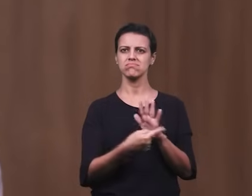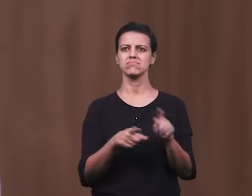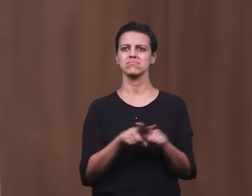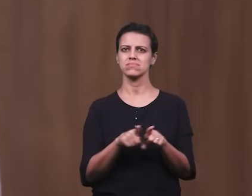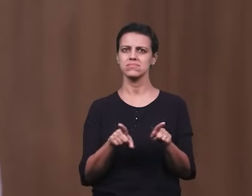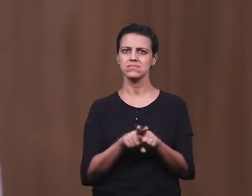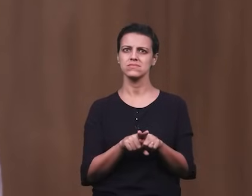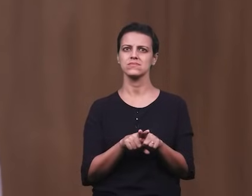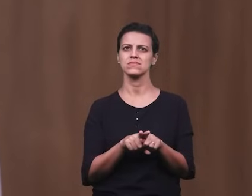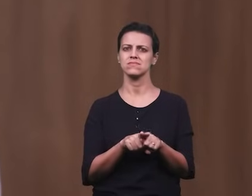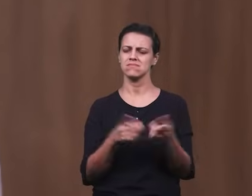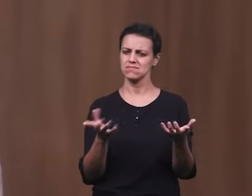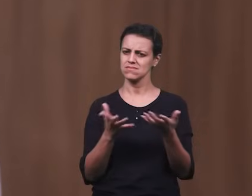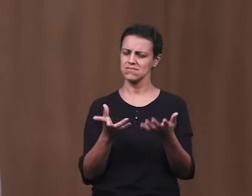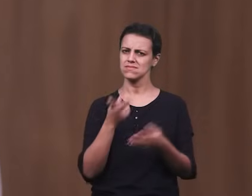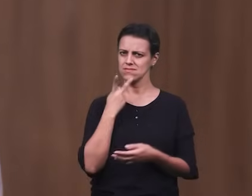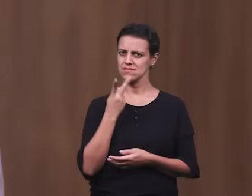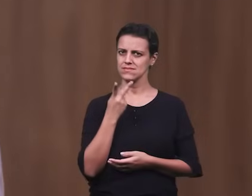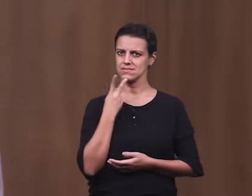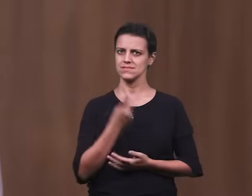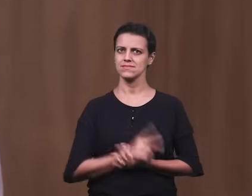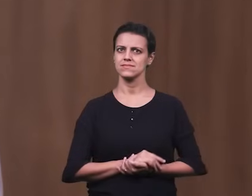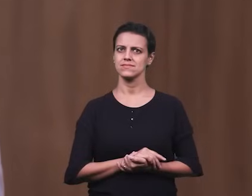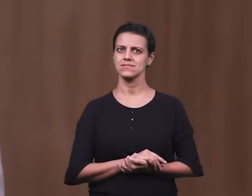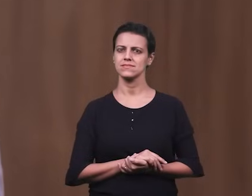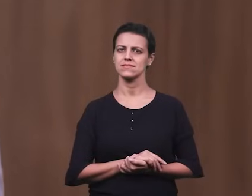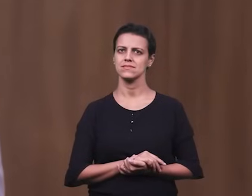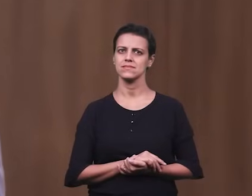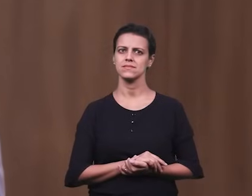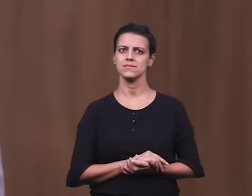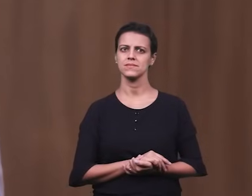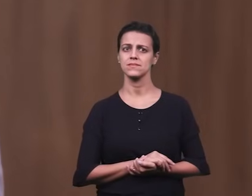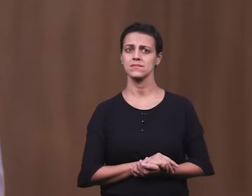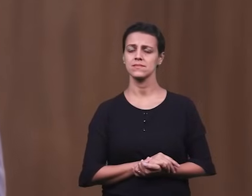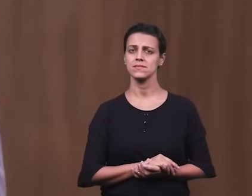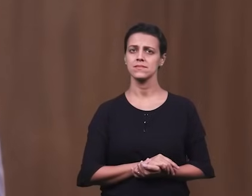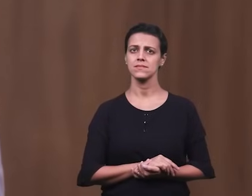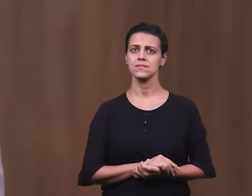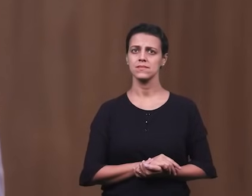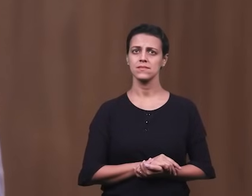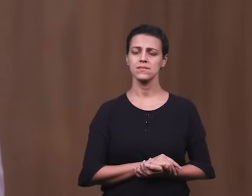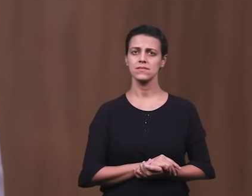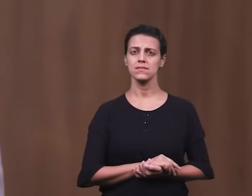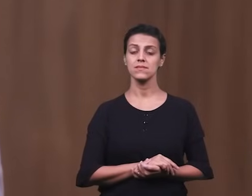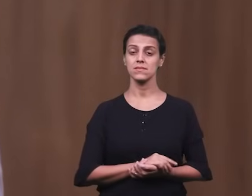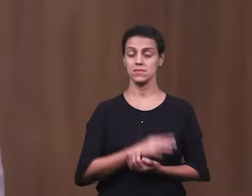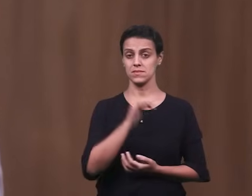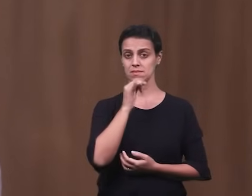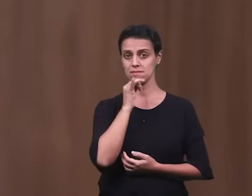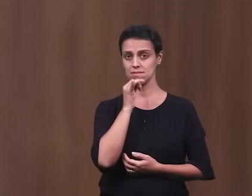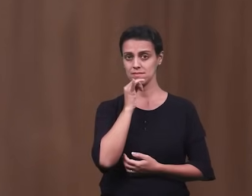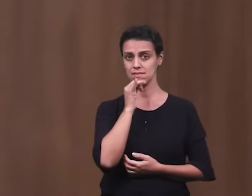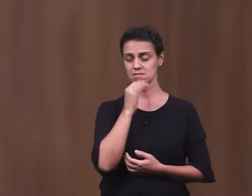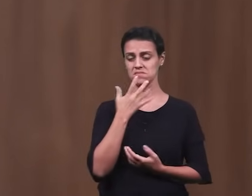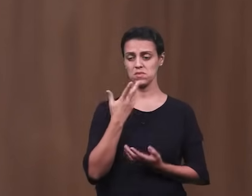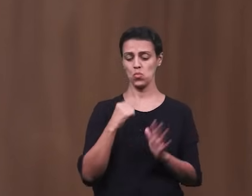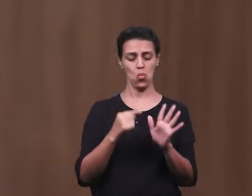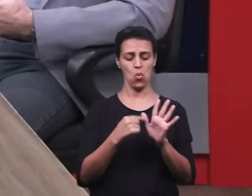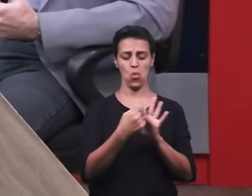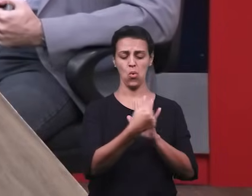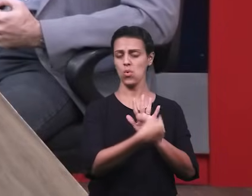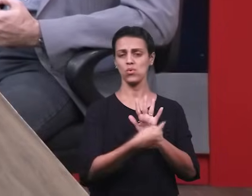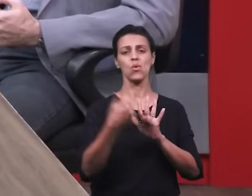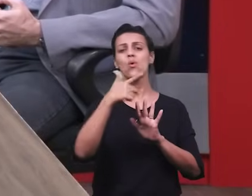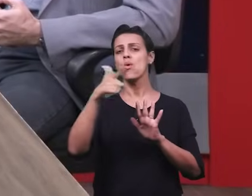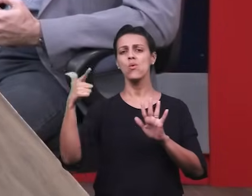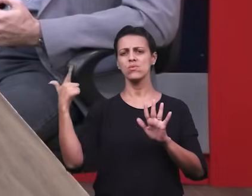algum outro que o senhor gostaria de comentar? Que não seja somente em relação, por exemplo, à questão da audição, algum